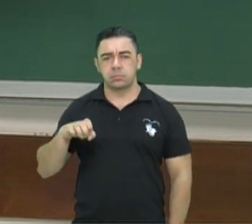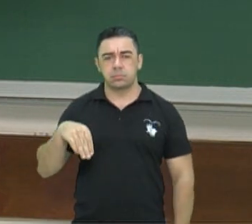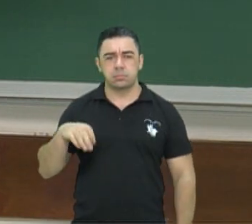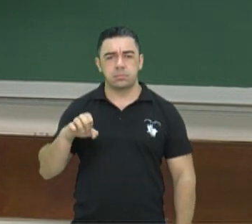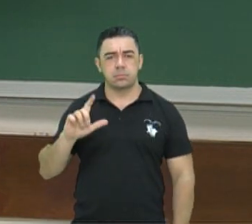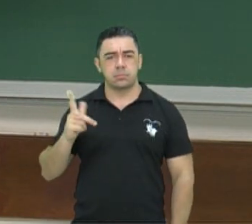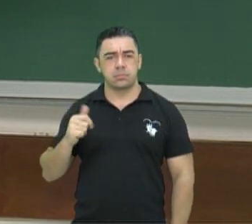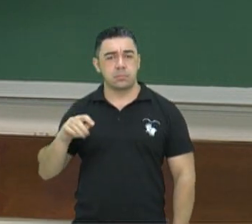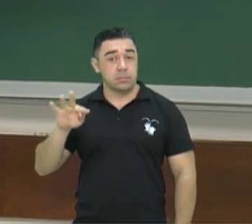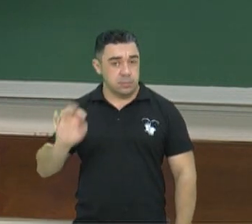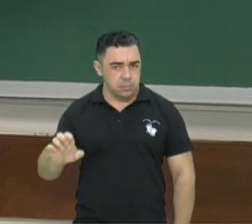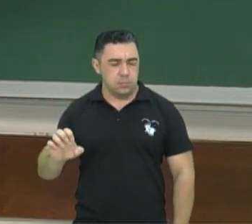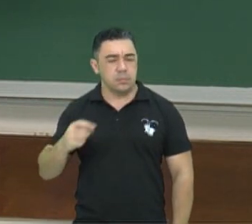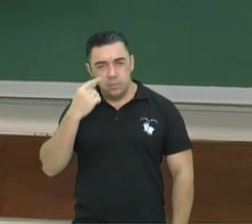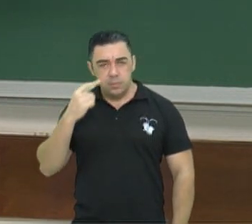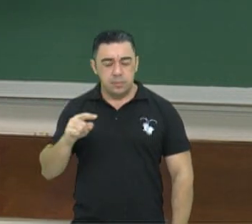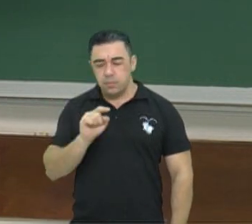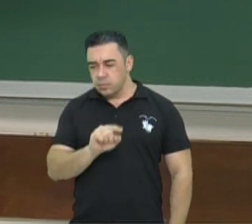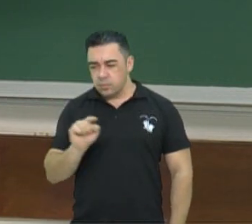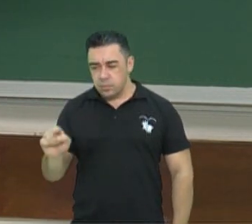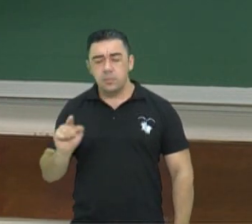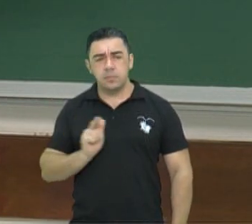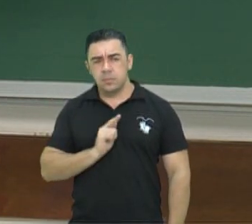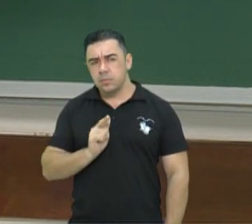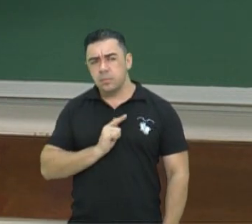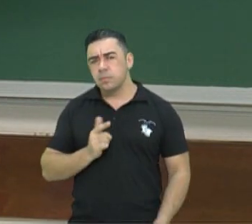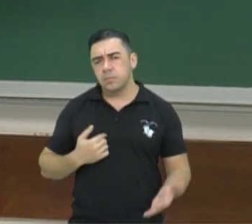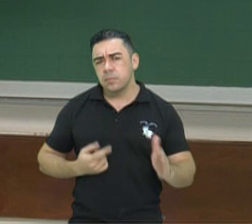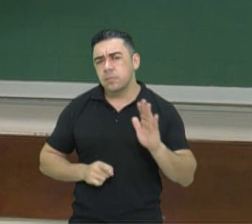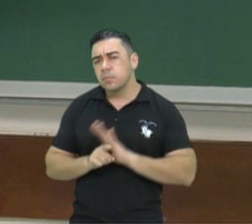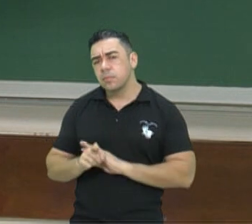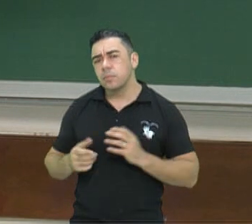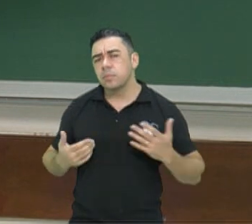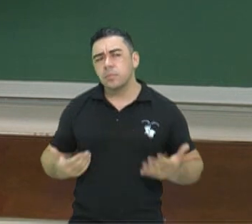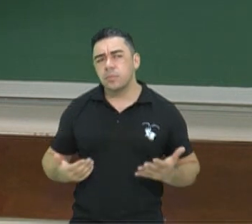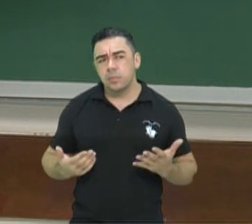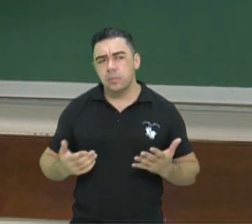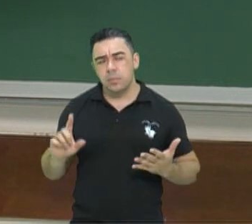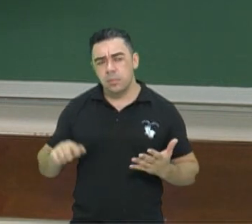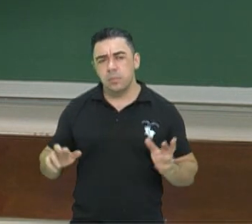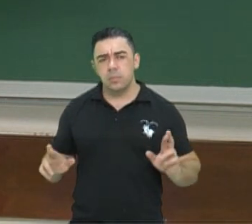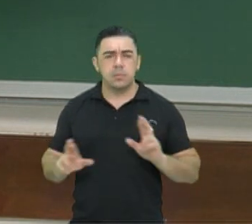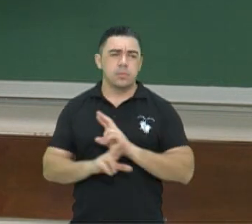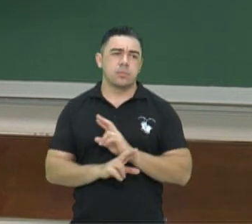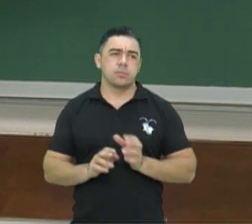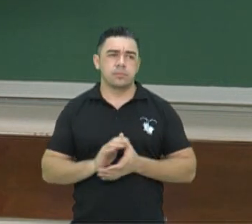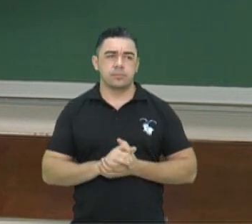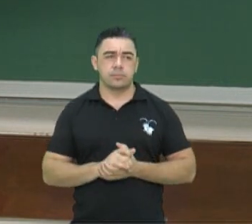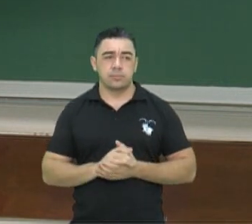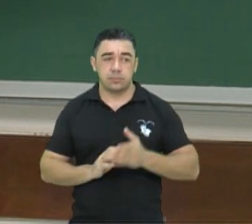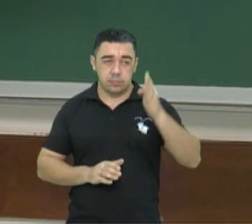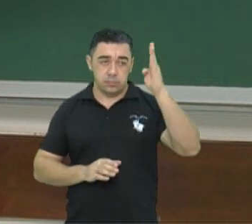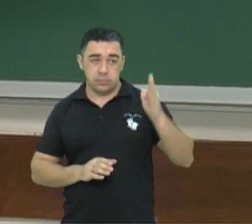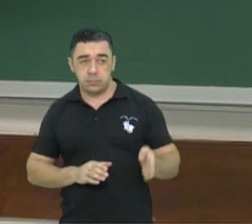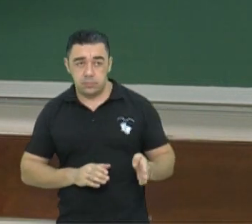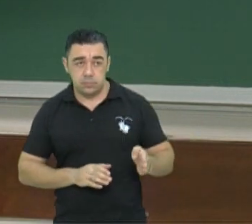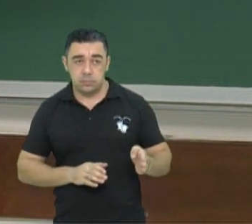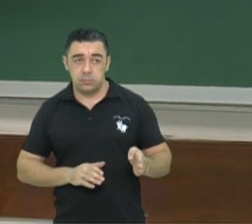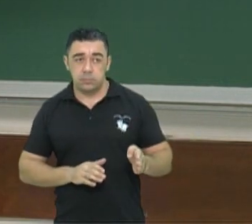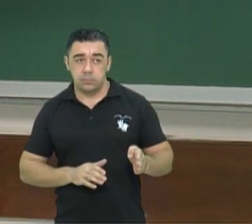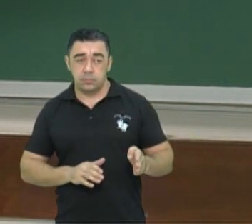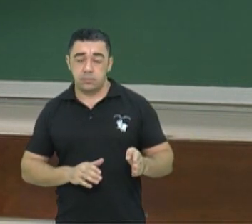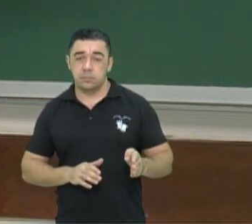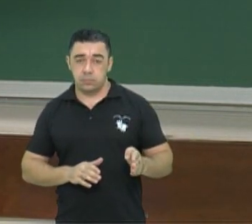dois polígonos e vai ver que ele tem uma semelhança. Qual é essa semelhança? Este lado do